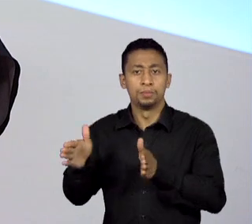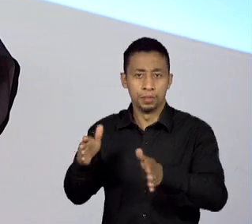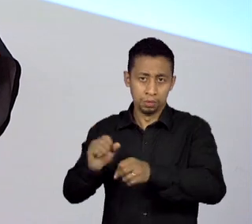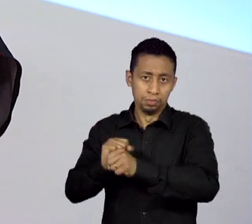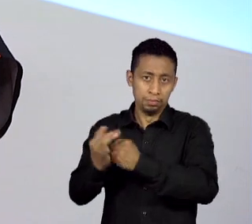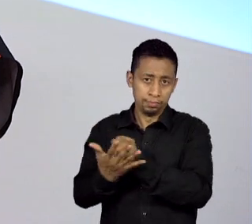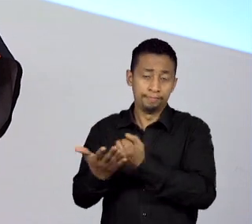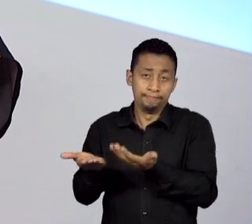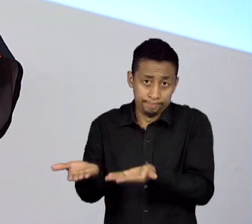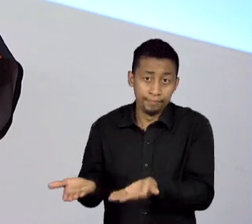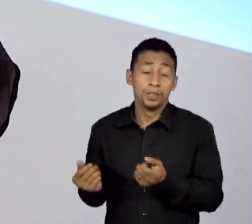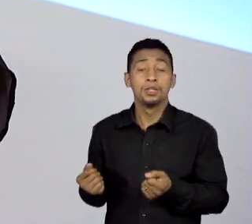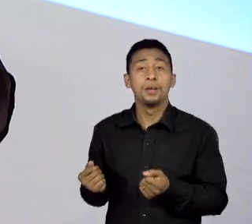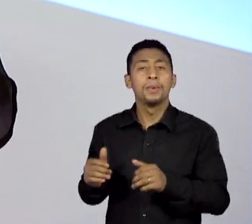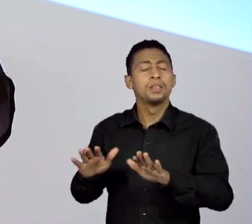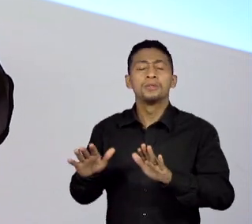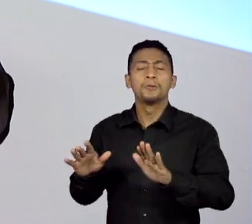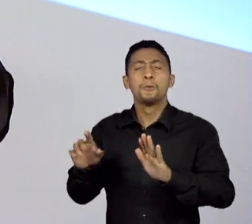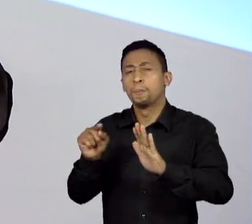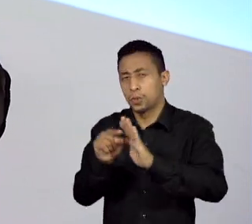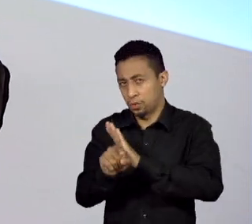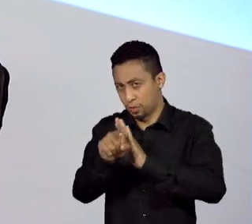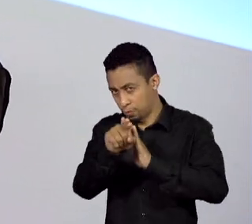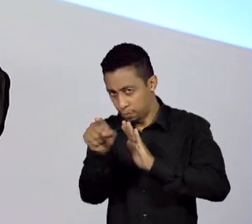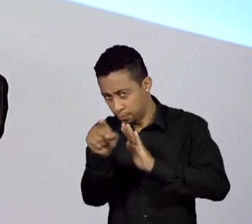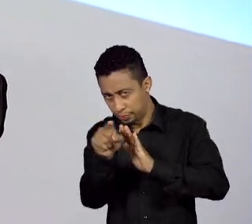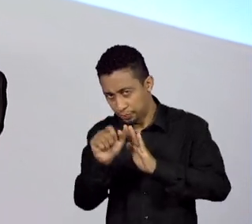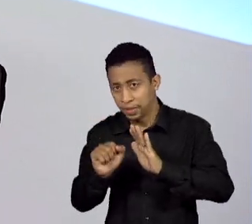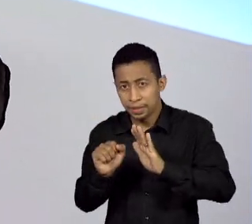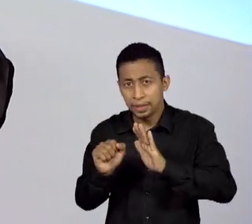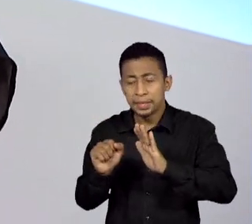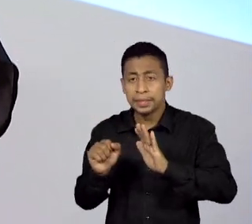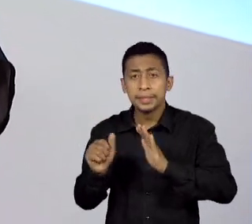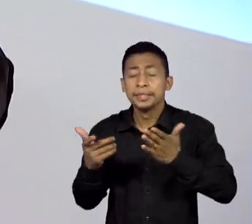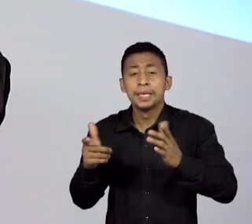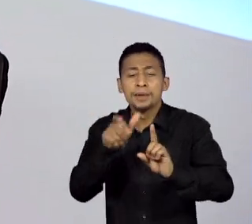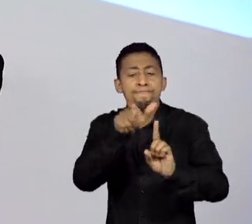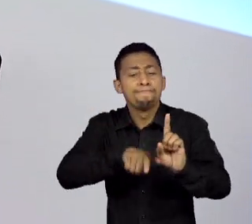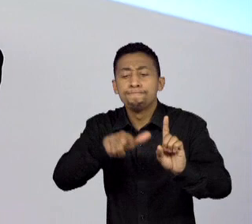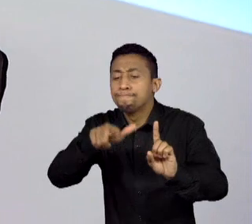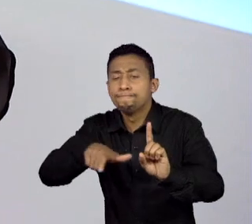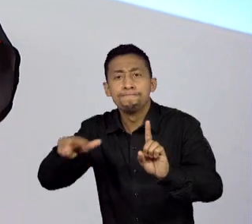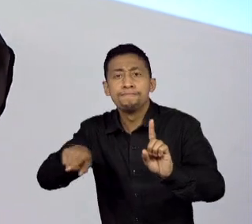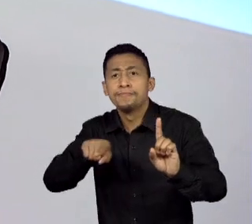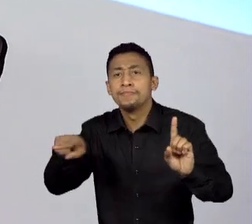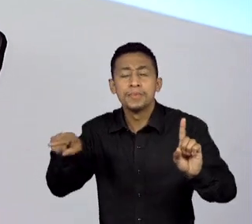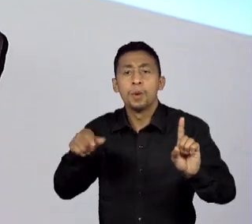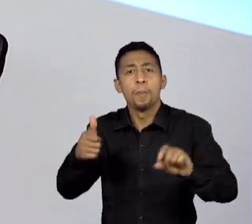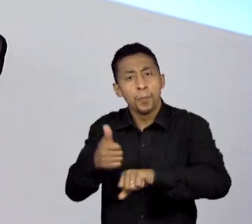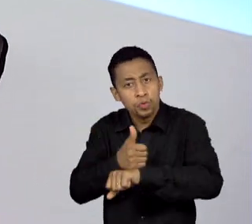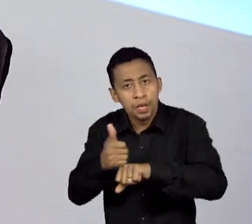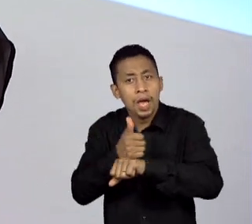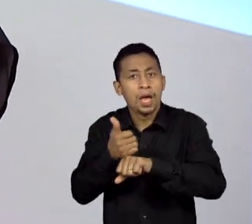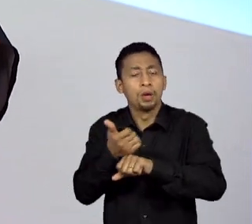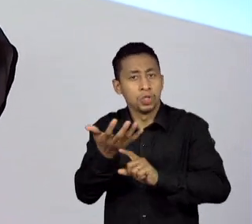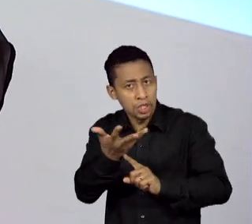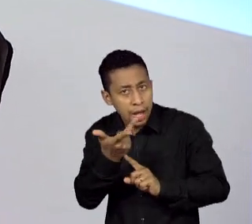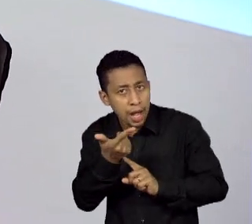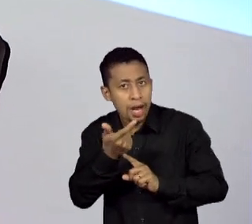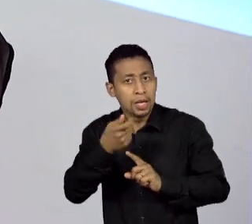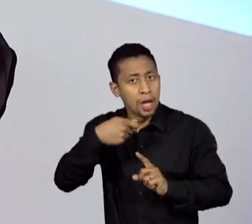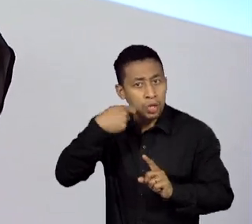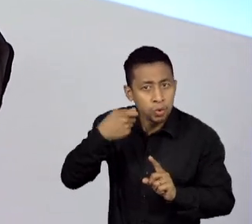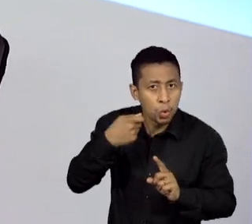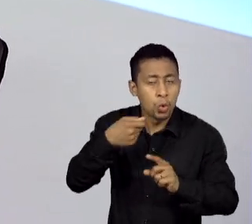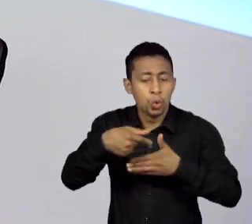tenho é saber quem que interessa a vocês hoje, né? Quem são os artistas que estão interessando a vocês, quem vocês leem, quem